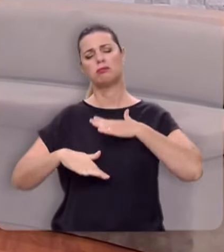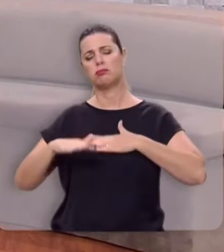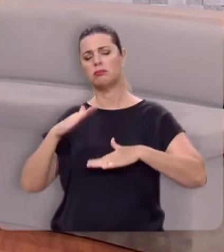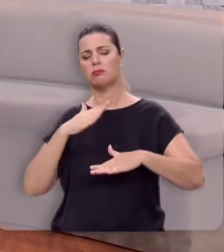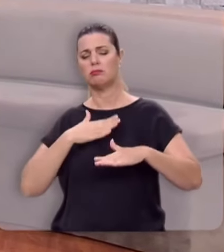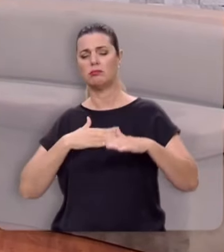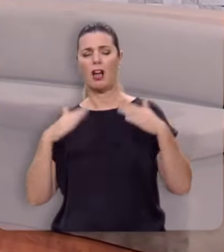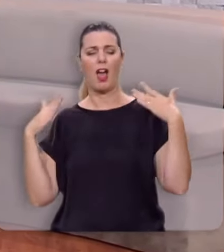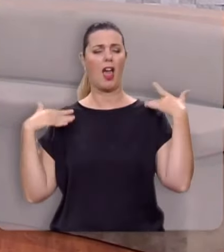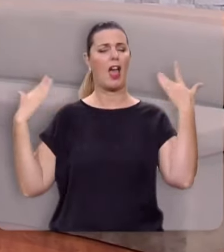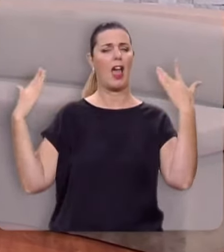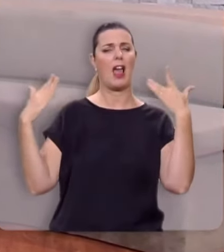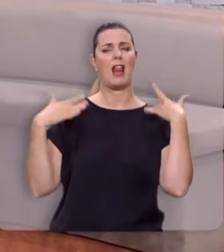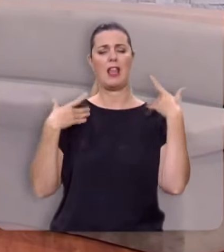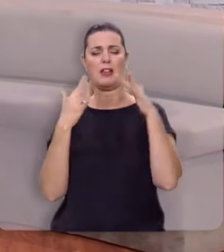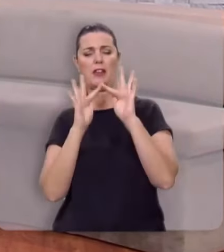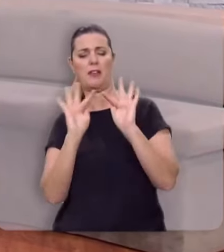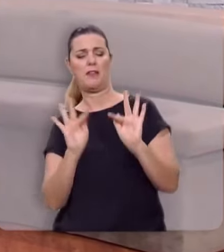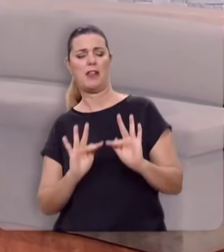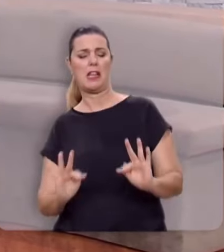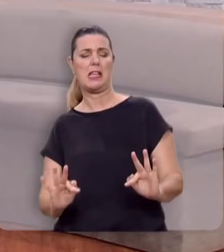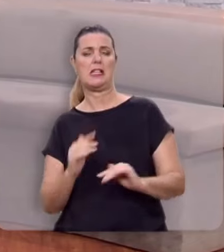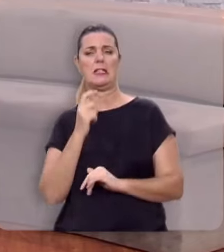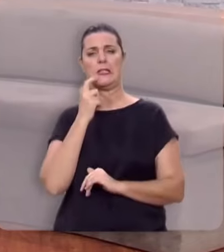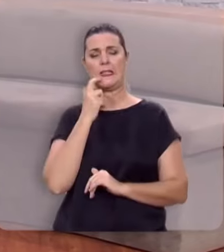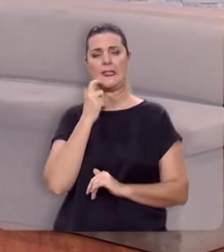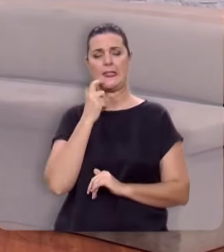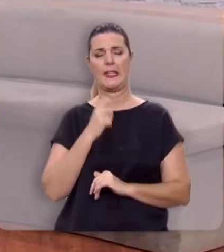calmos, de águas esmaltadas.